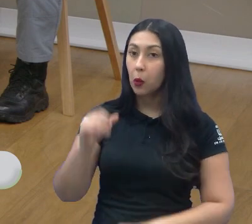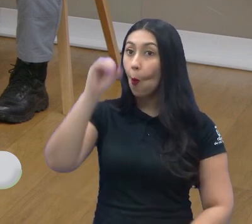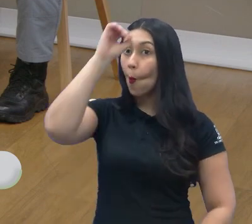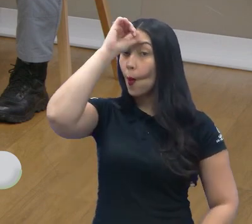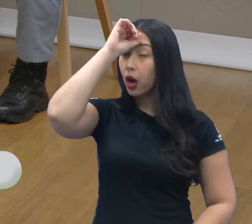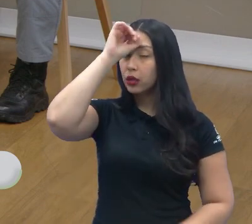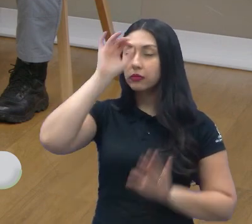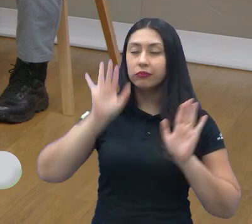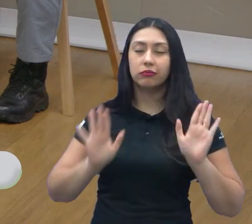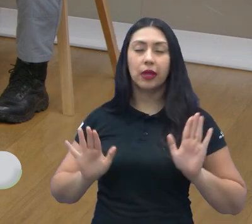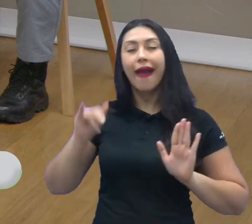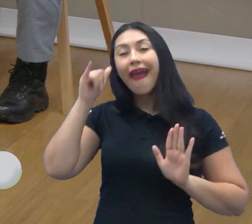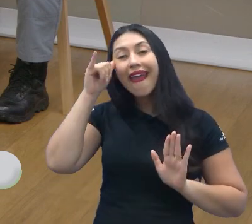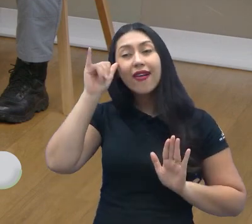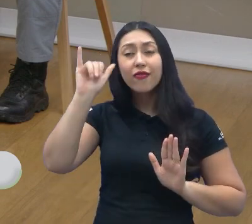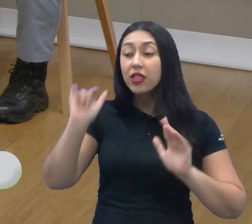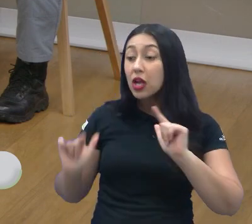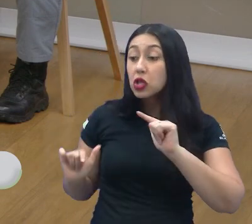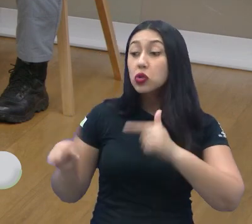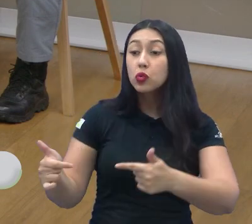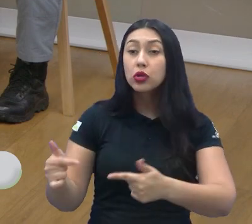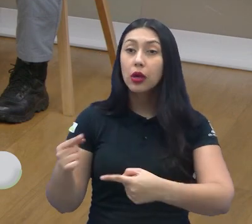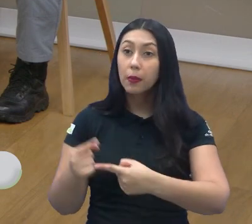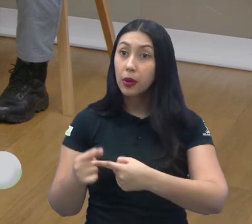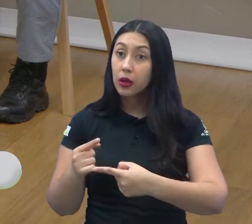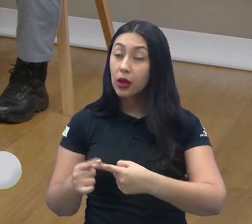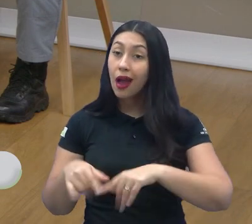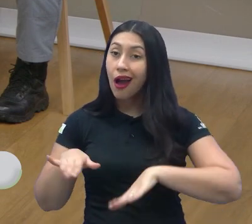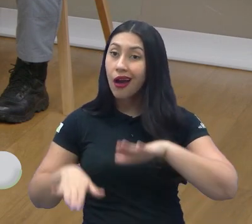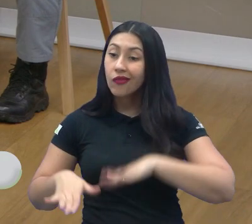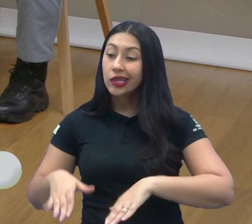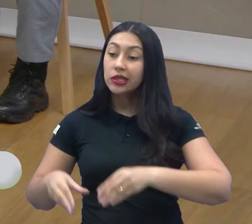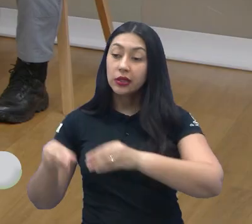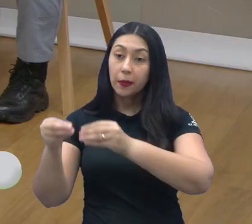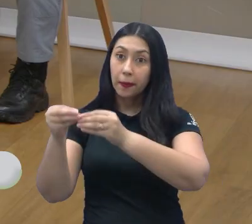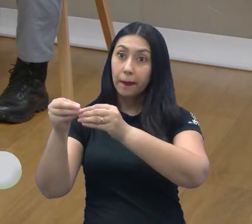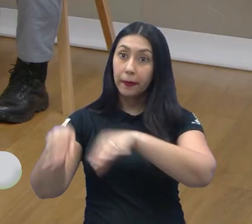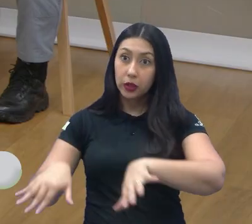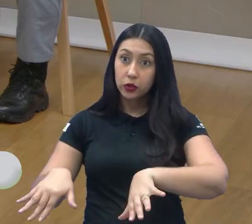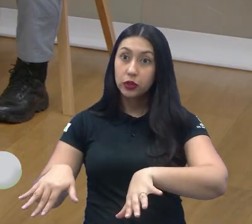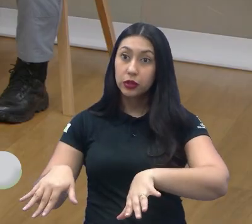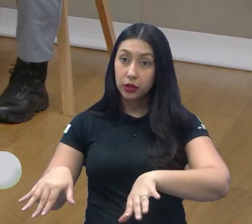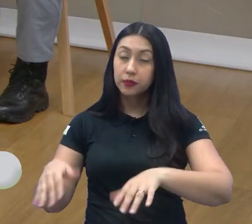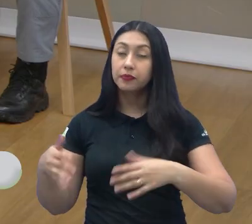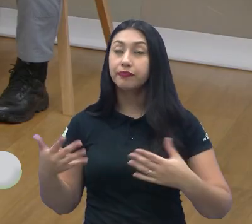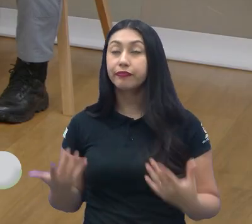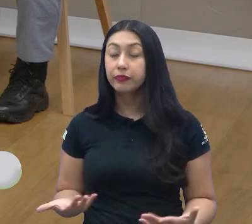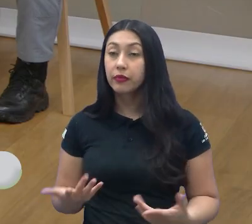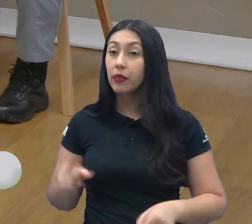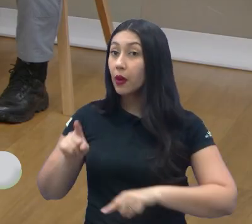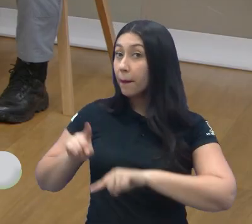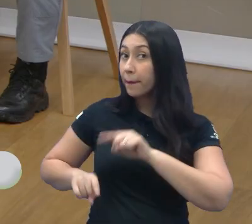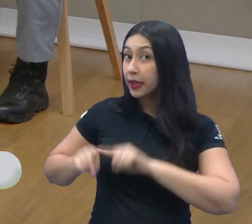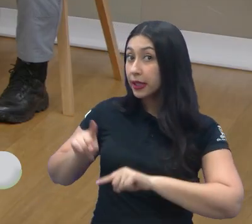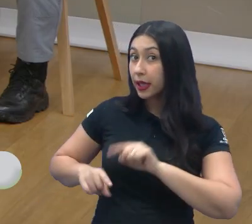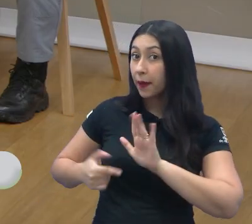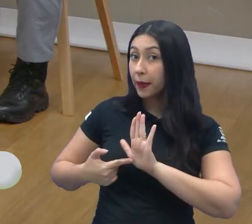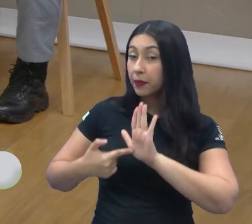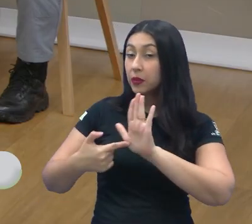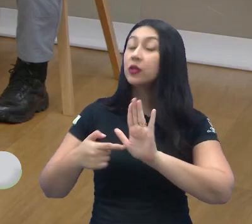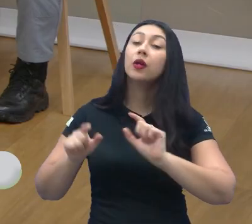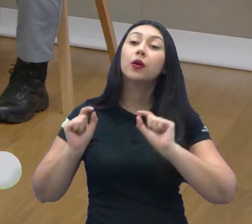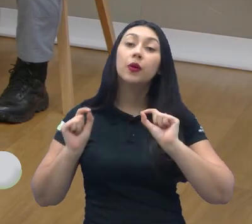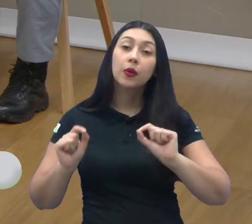evite tomar alguma atitude que pode até impulsionar aquele acidente, né? Os equipamentos que eu trouxe aqui, os materiais,